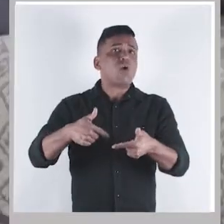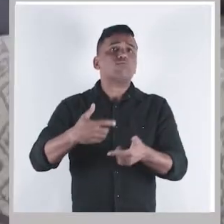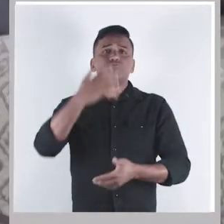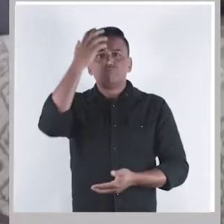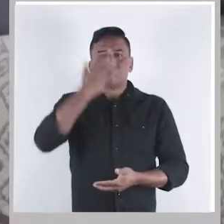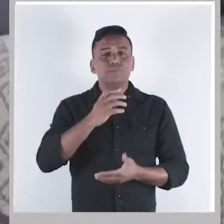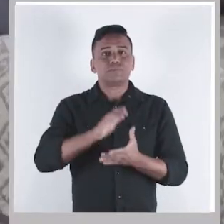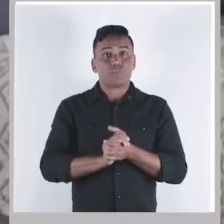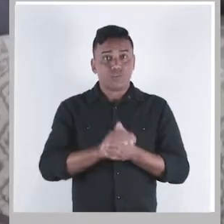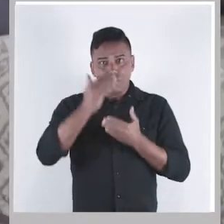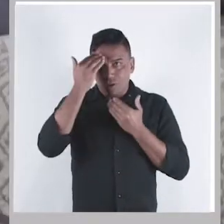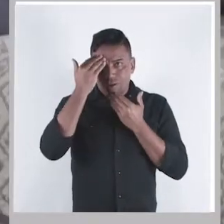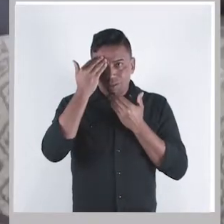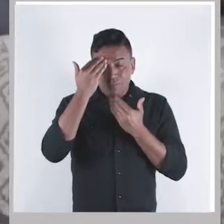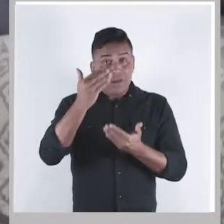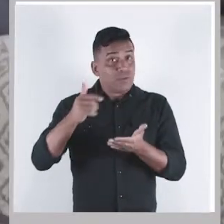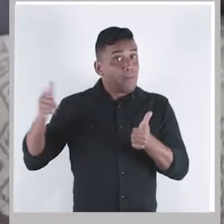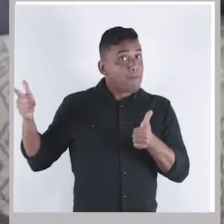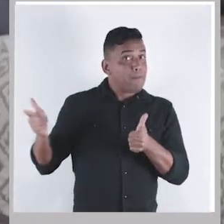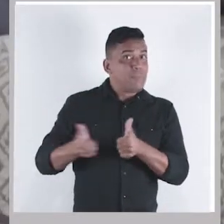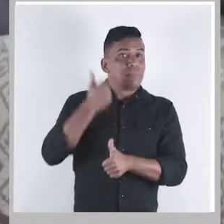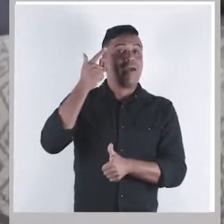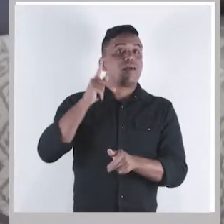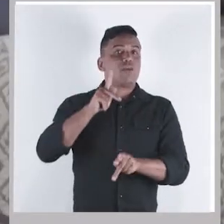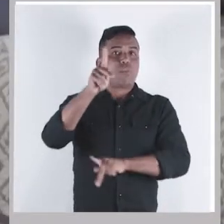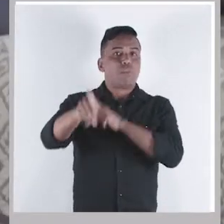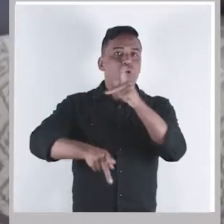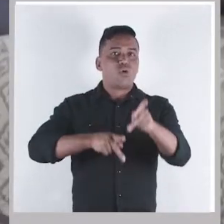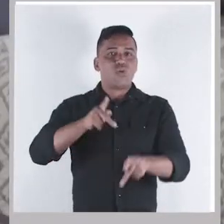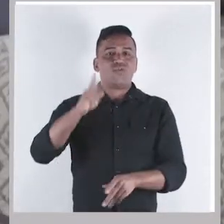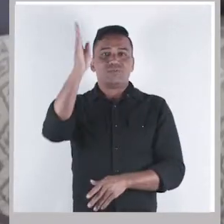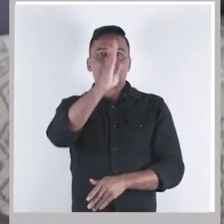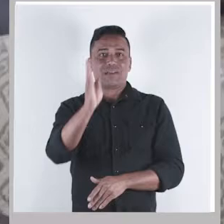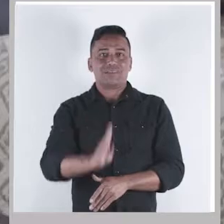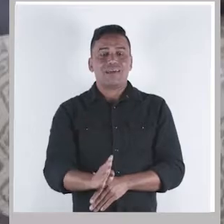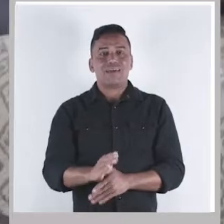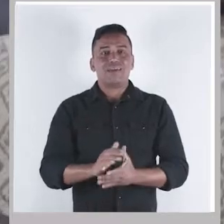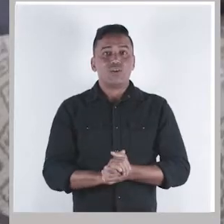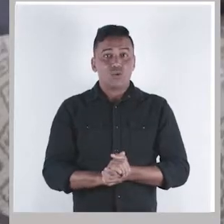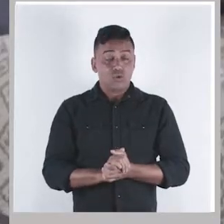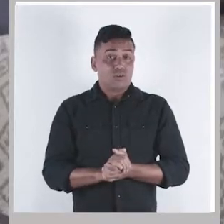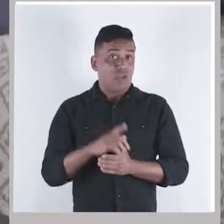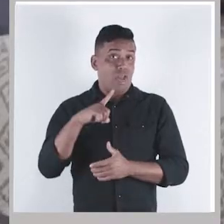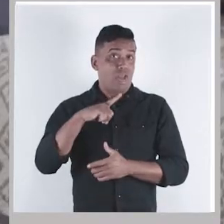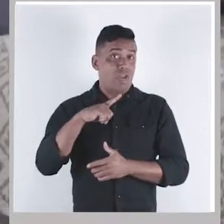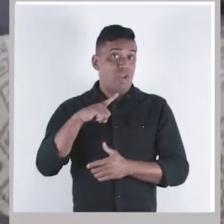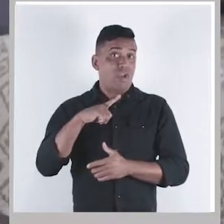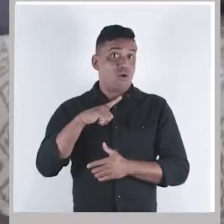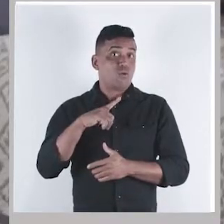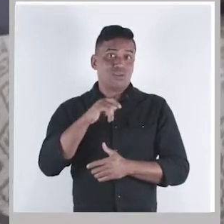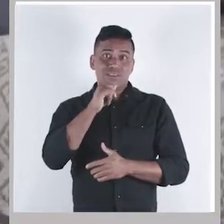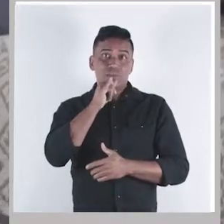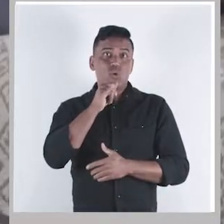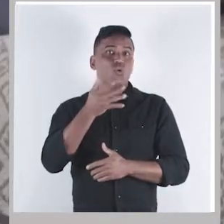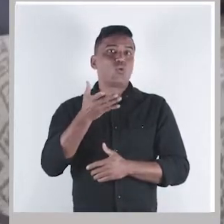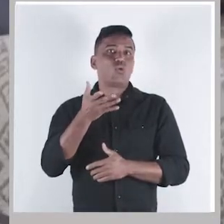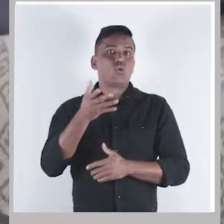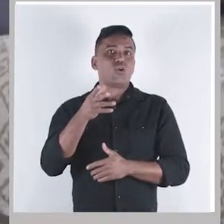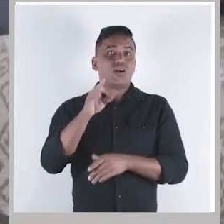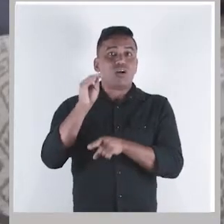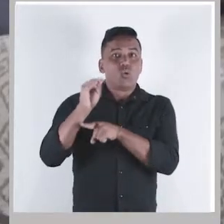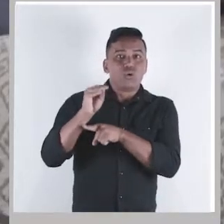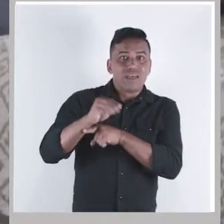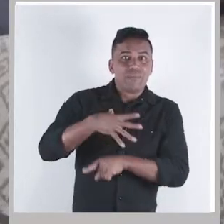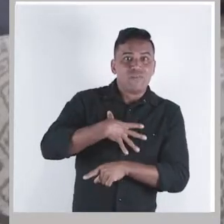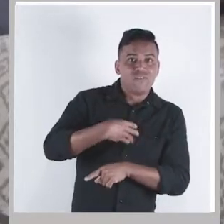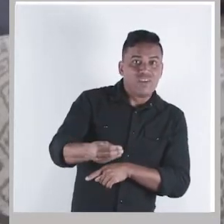diferentes. Eu penso que as ações afirmativas, né? Essa quantidade, né? Hoje, quando eu visito